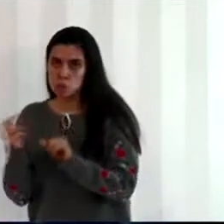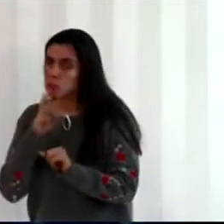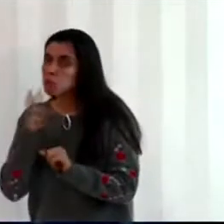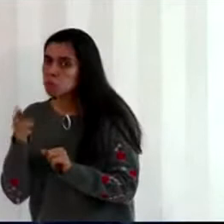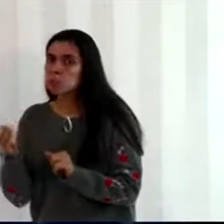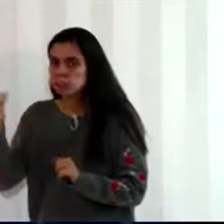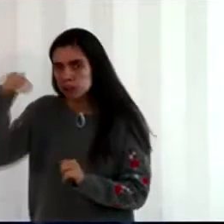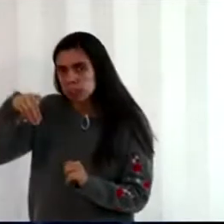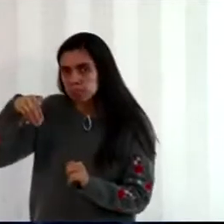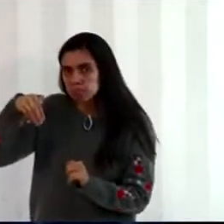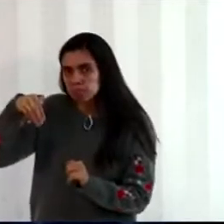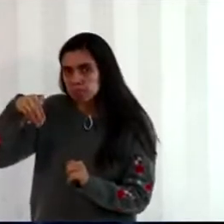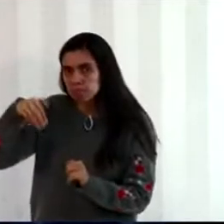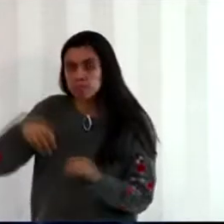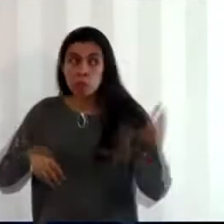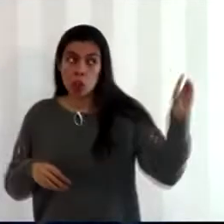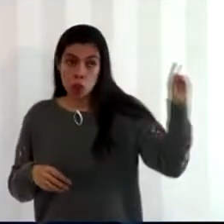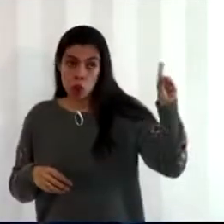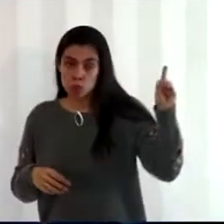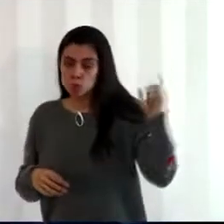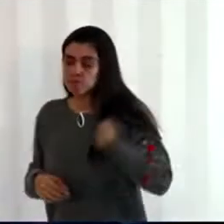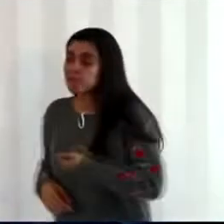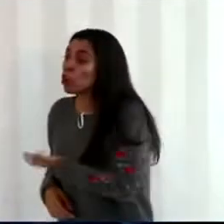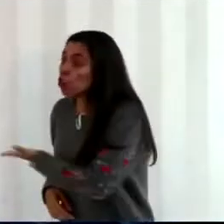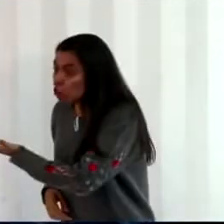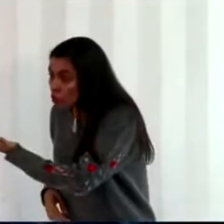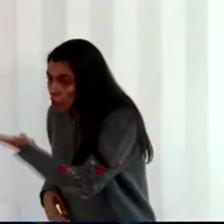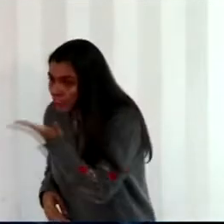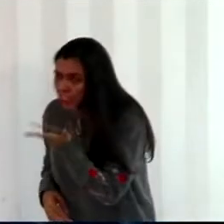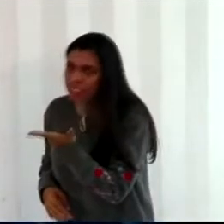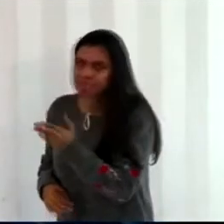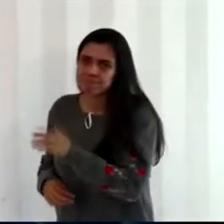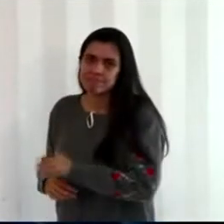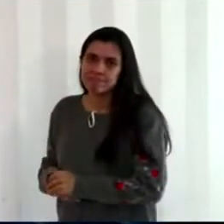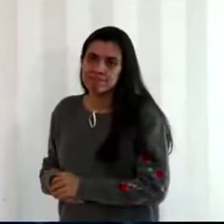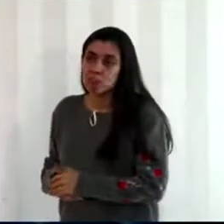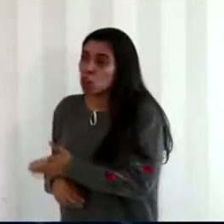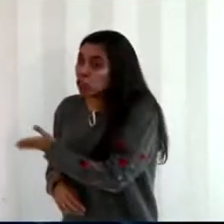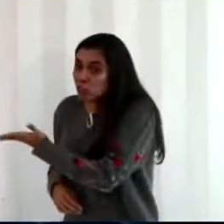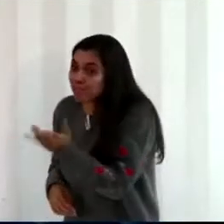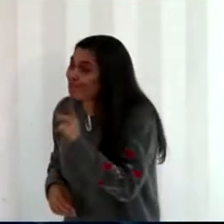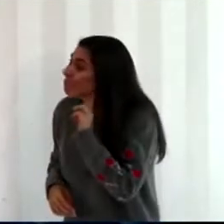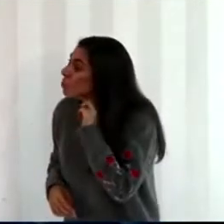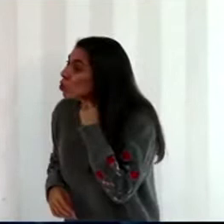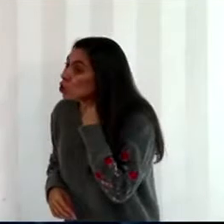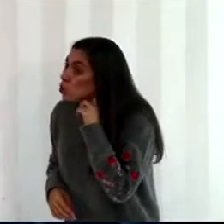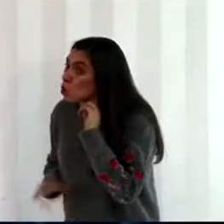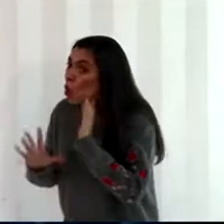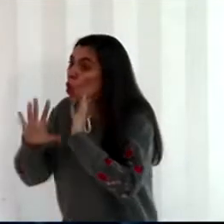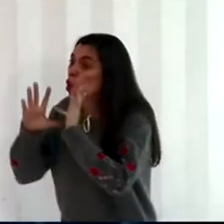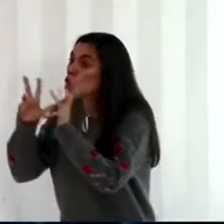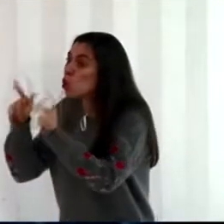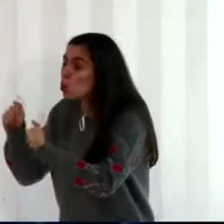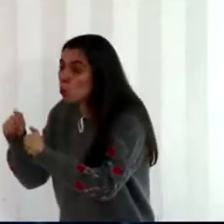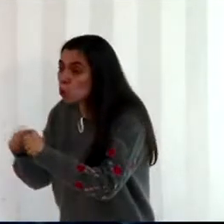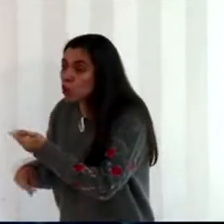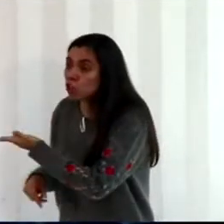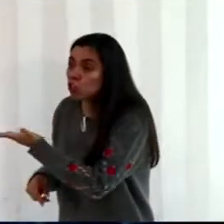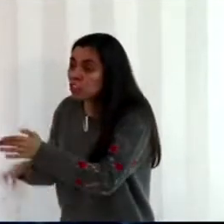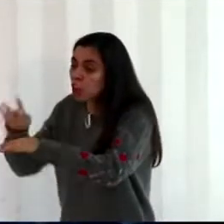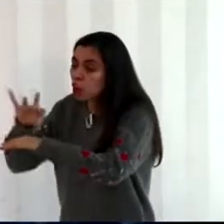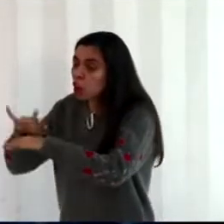suas mãos, e o que ali oferecem, tudo é imundo. Agora, pois, considerai tudo o que